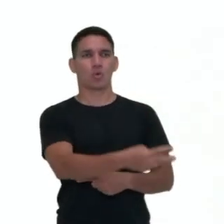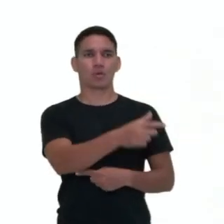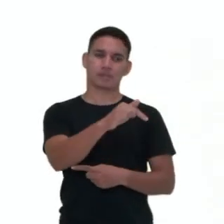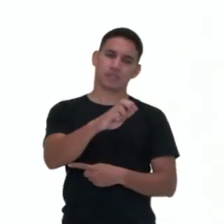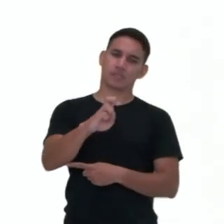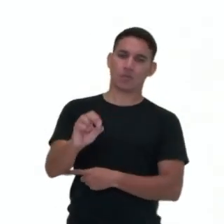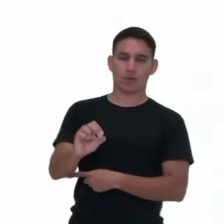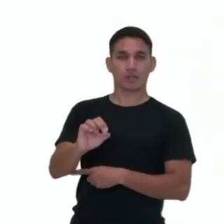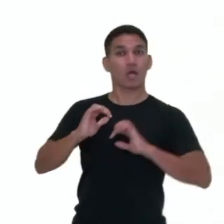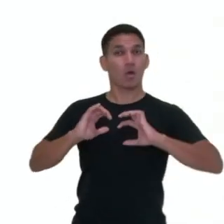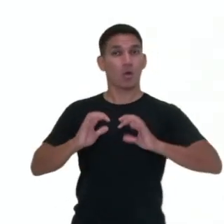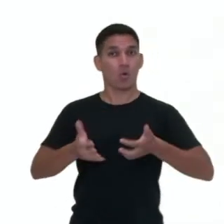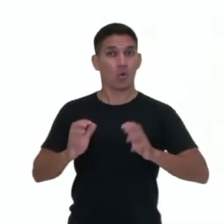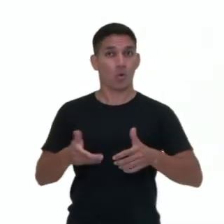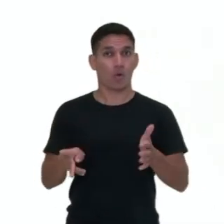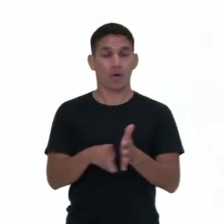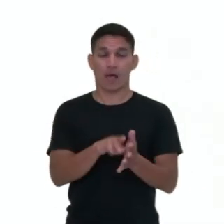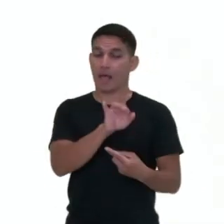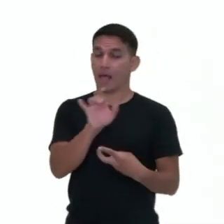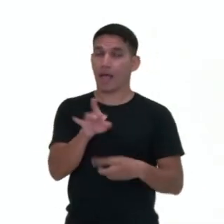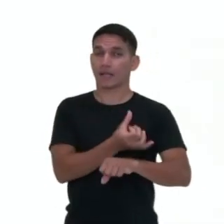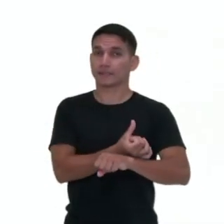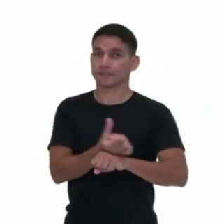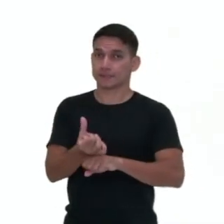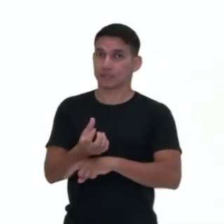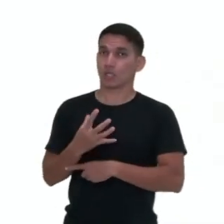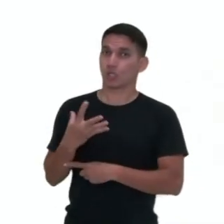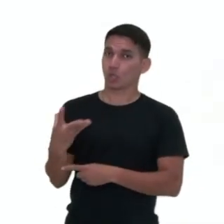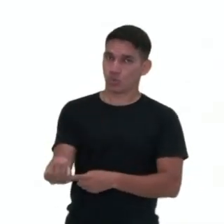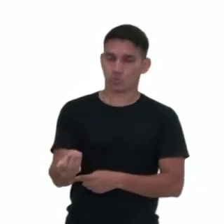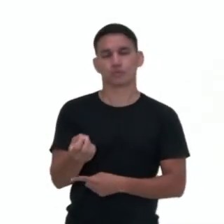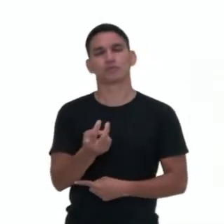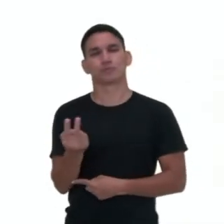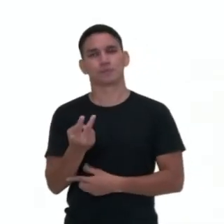2.750 rodas para o semestre inteiro, para o segundo semestre